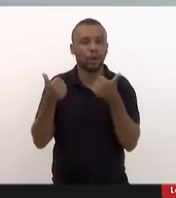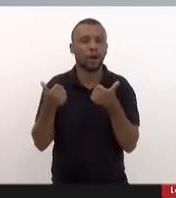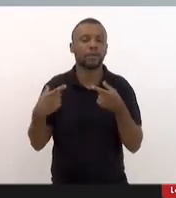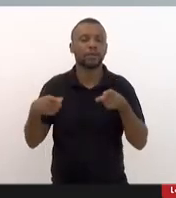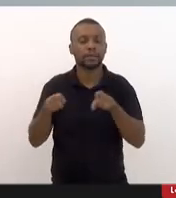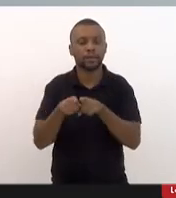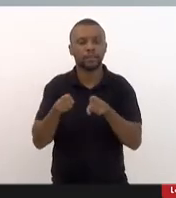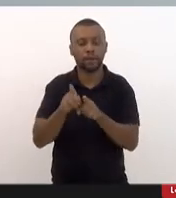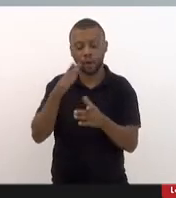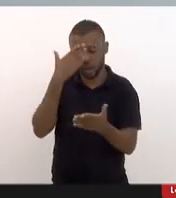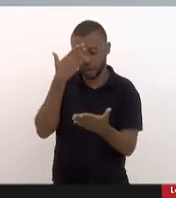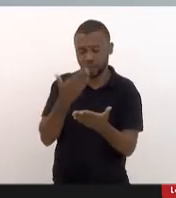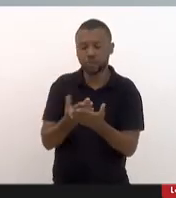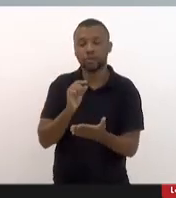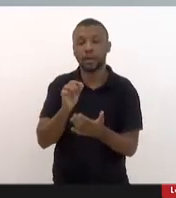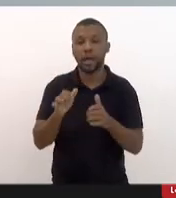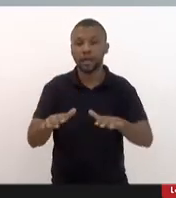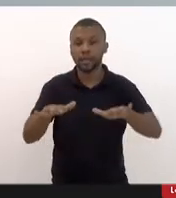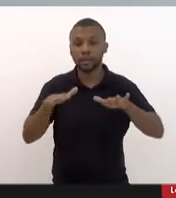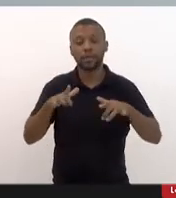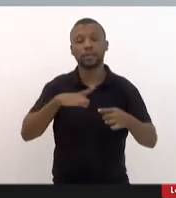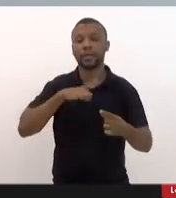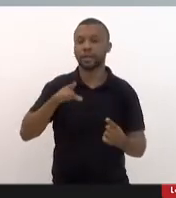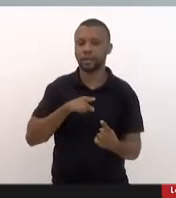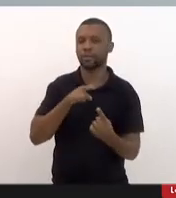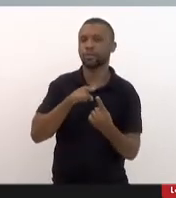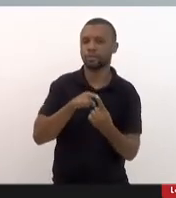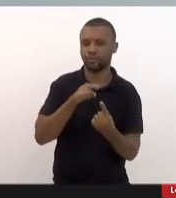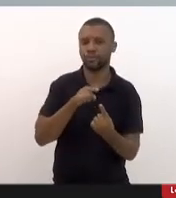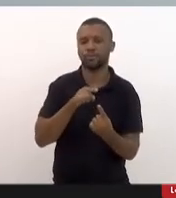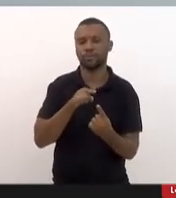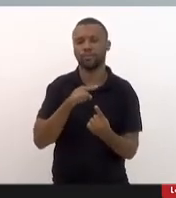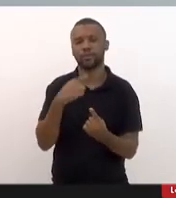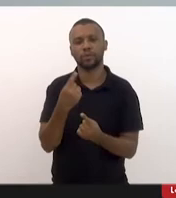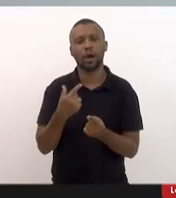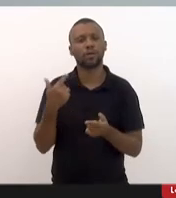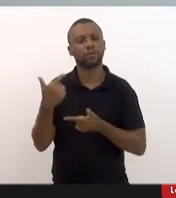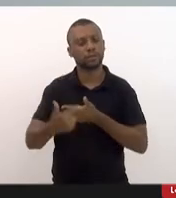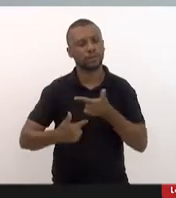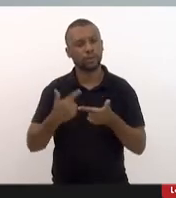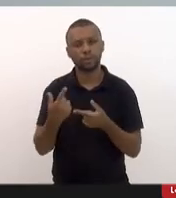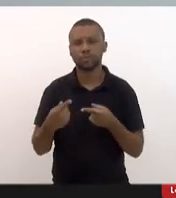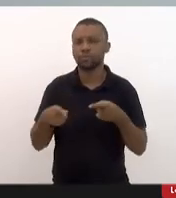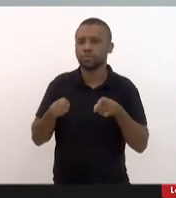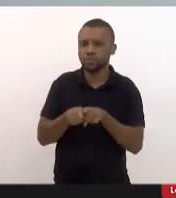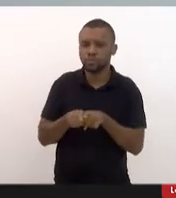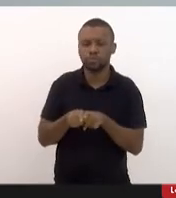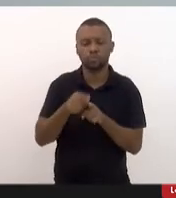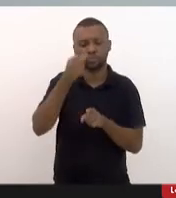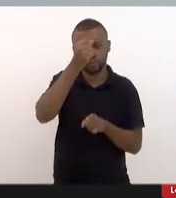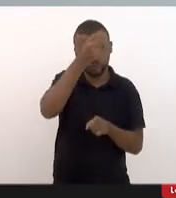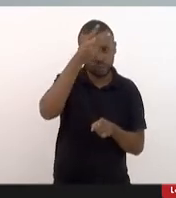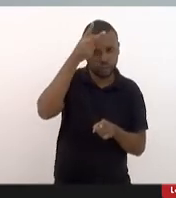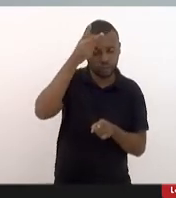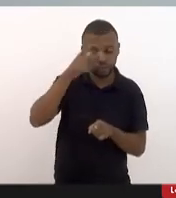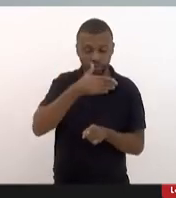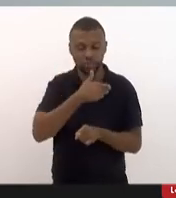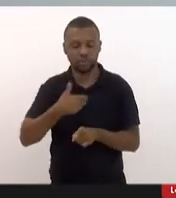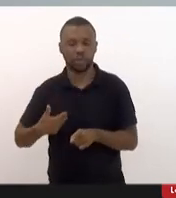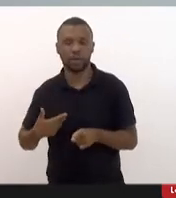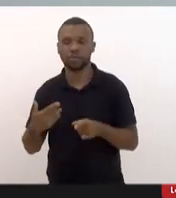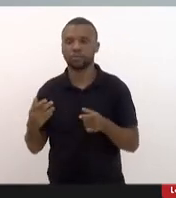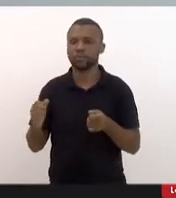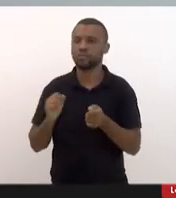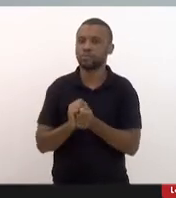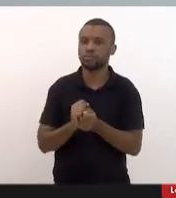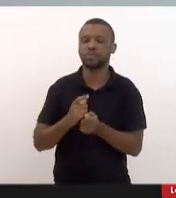que, como essa audiência para isso, que nós realmente trabalhamos junto com o município. É, ter essa faixa de domínio